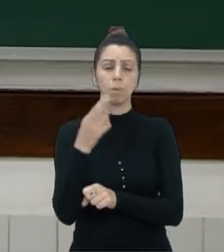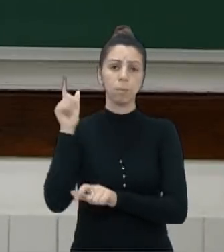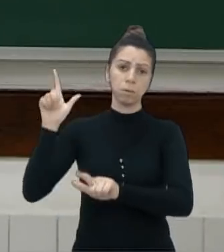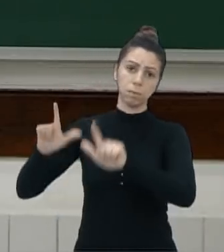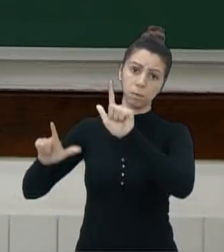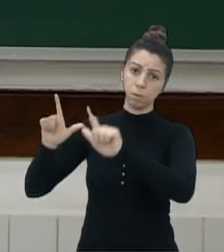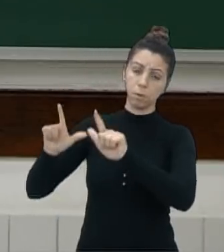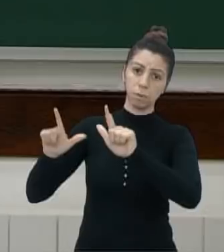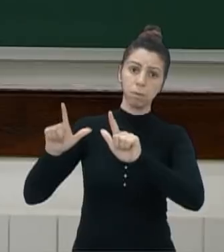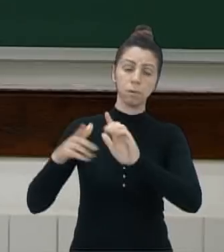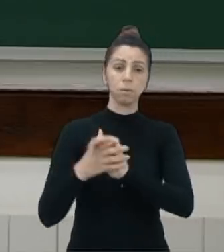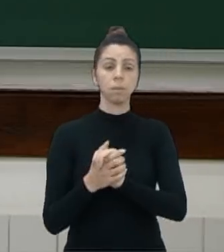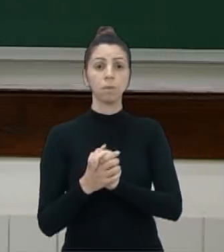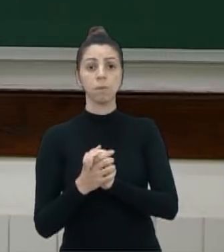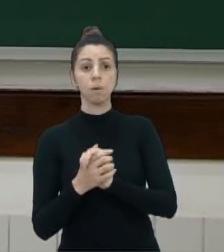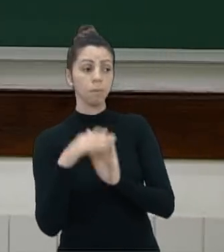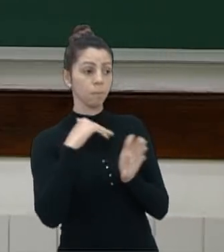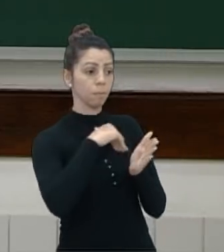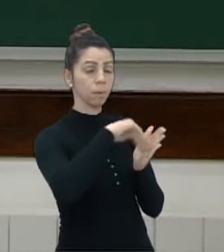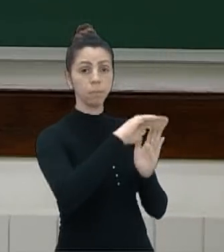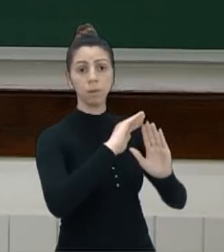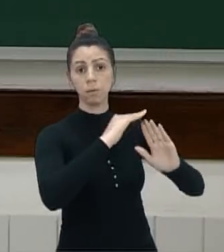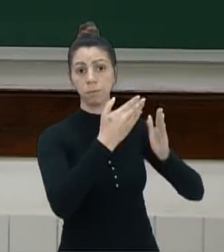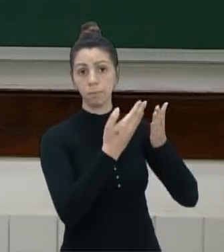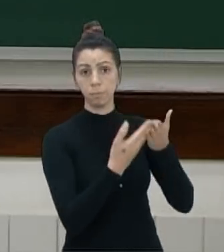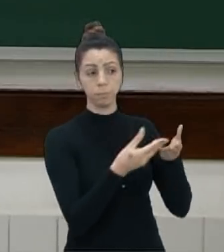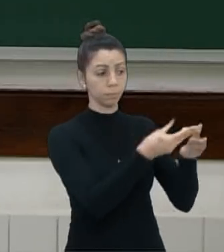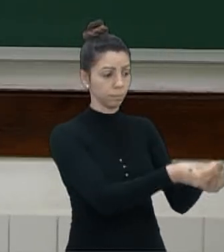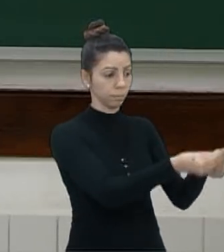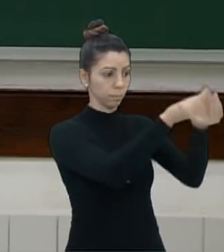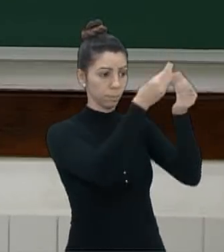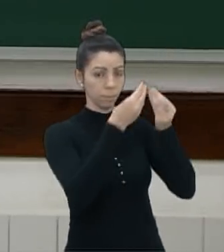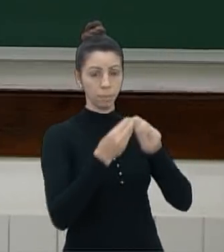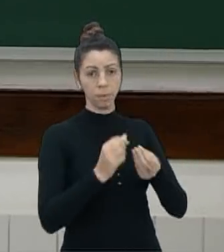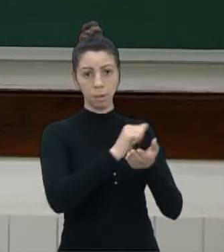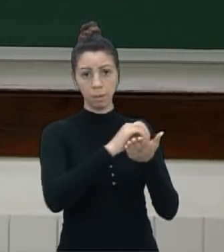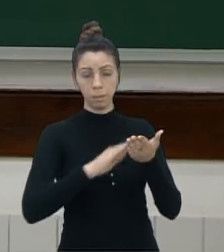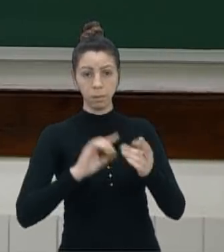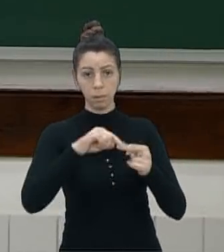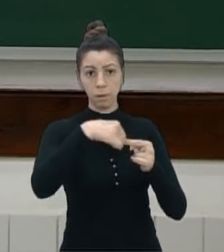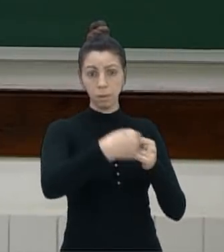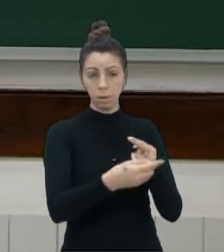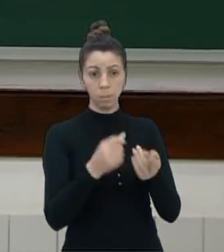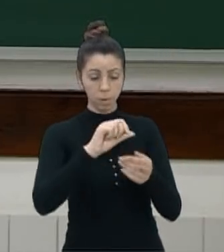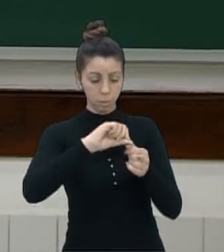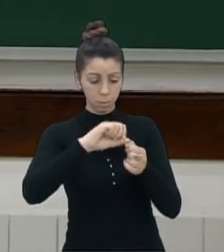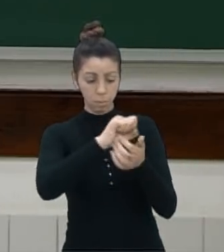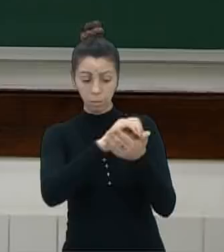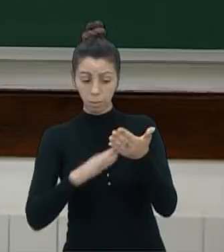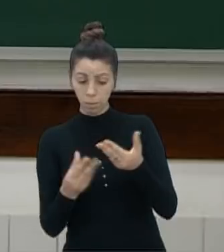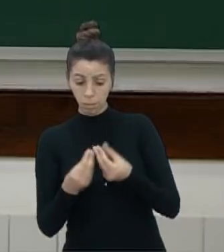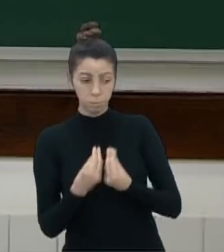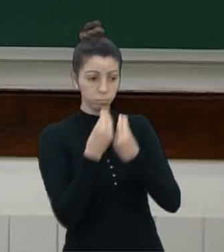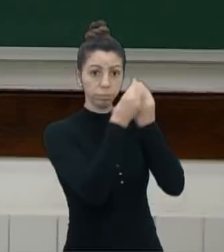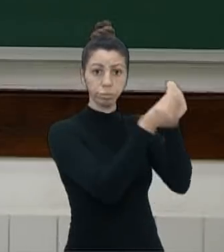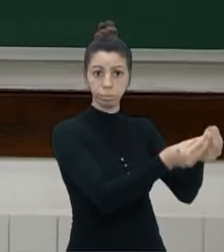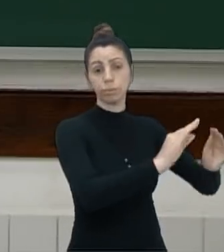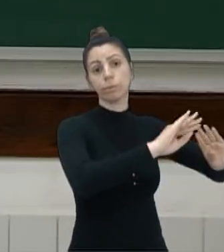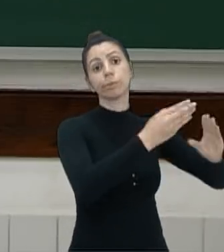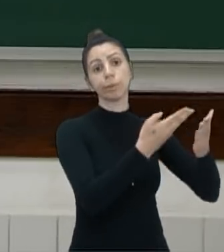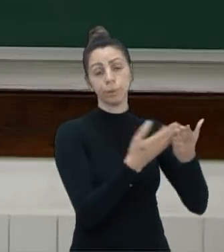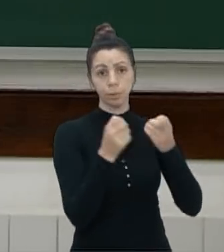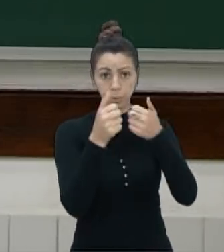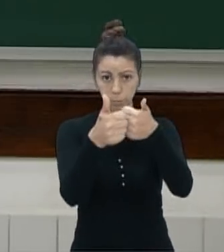televisão, entre em contato com a escola para pegar o material impresso e posteriormente também fazer a devolução desse material aí